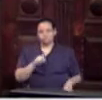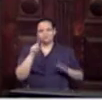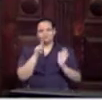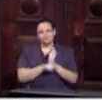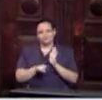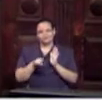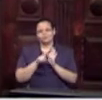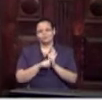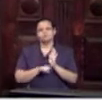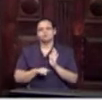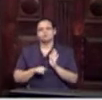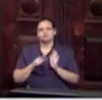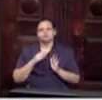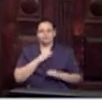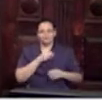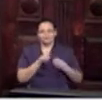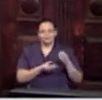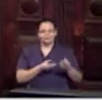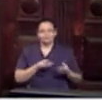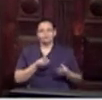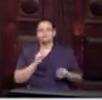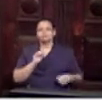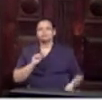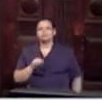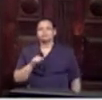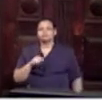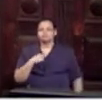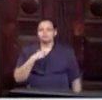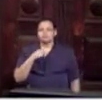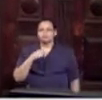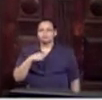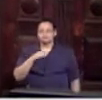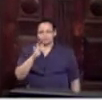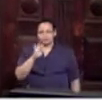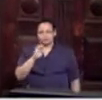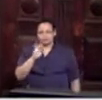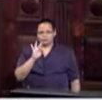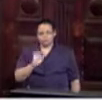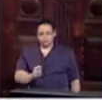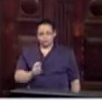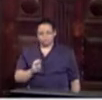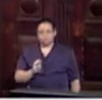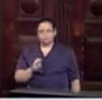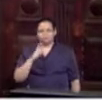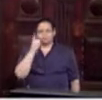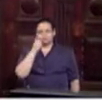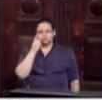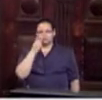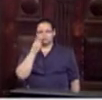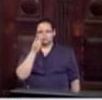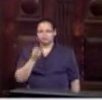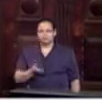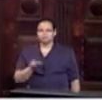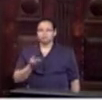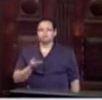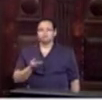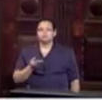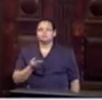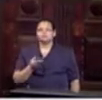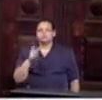além da sua exclusão dos efeitos do FEF. Ouça o deputado Paulo Ramos. Vossa